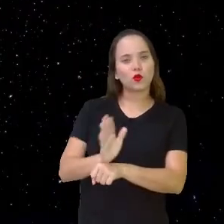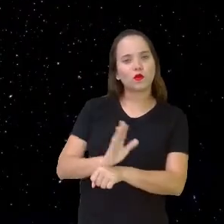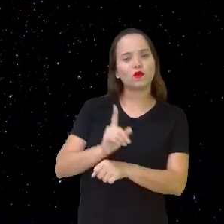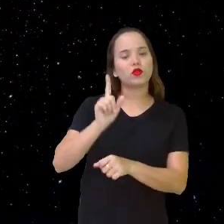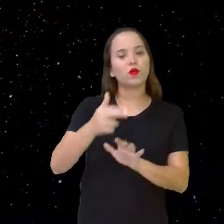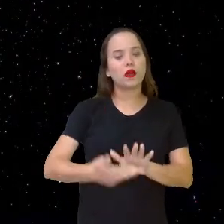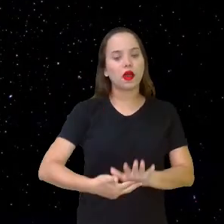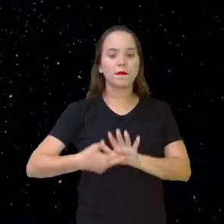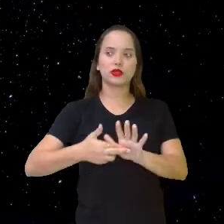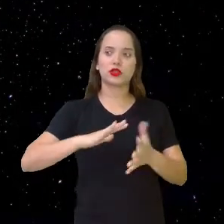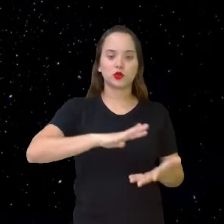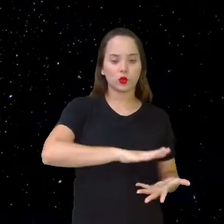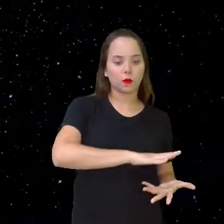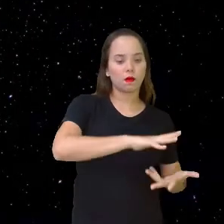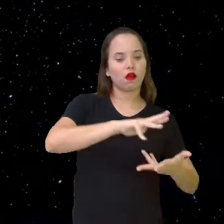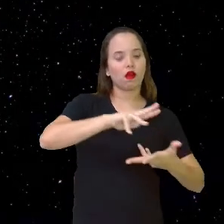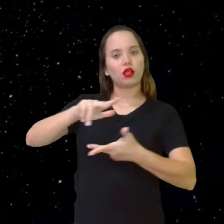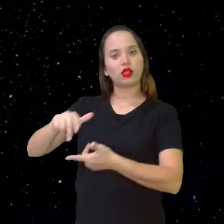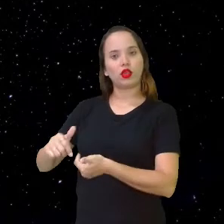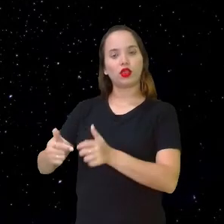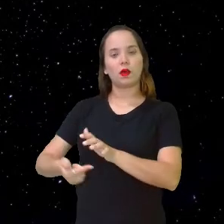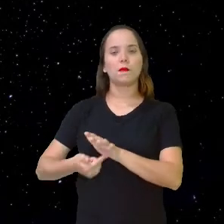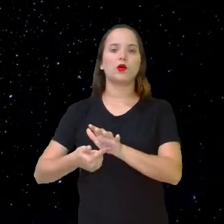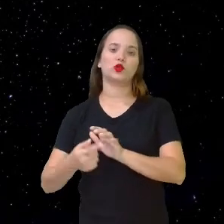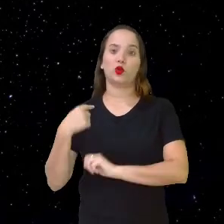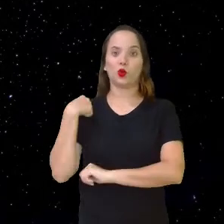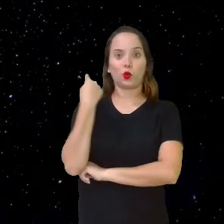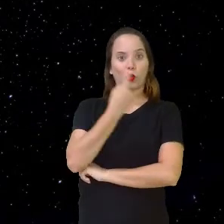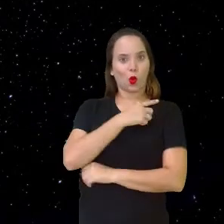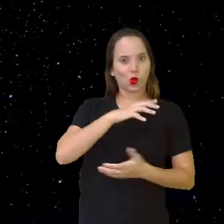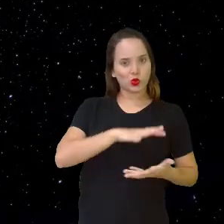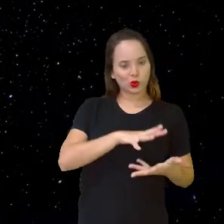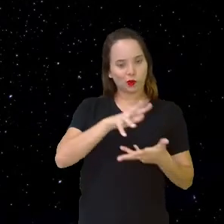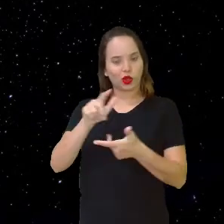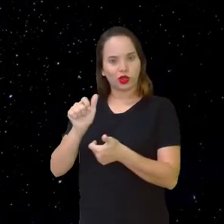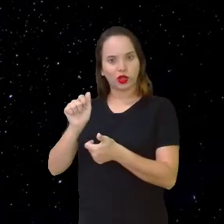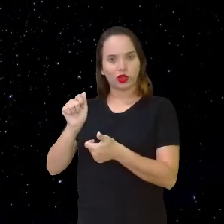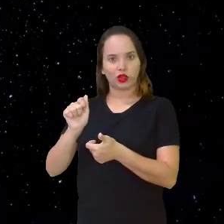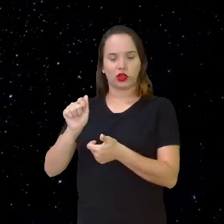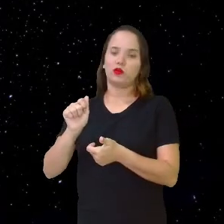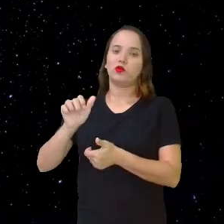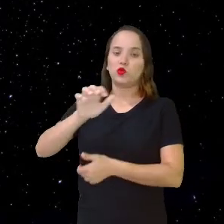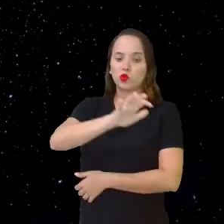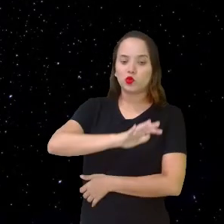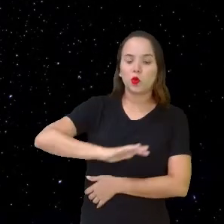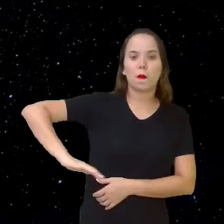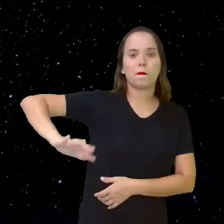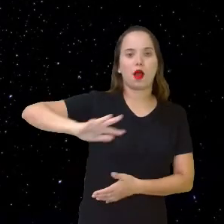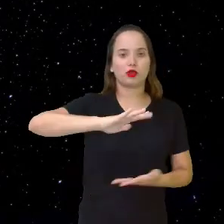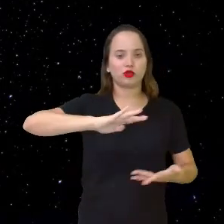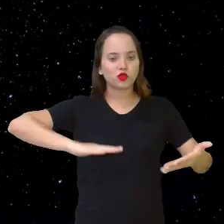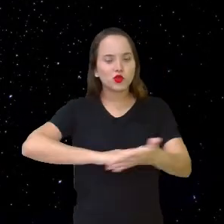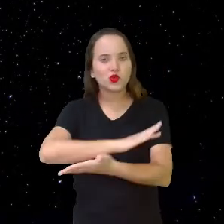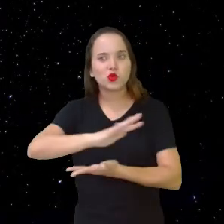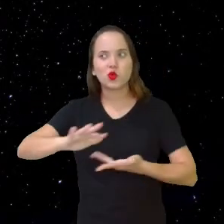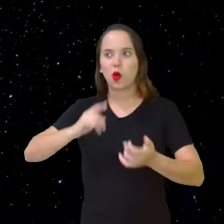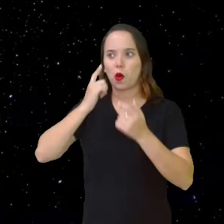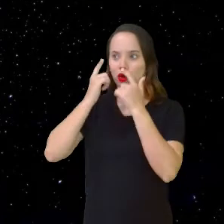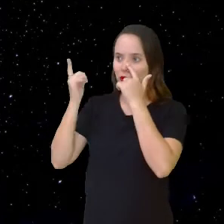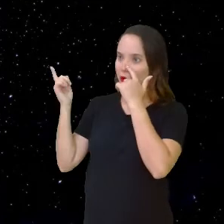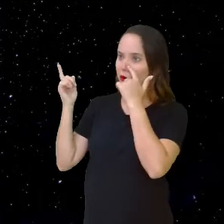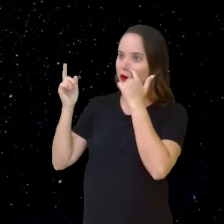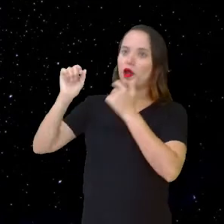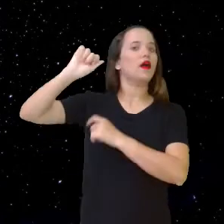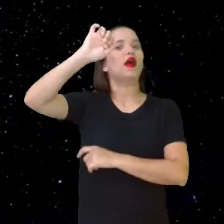planeta e mostrando o nosso planeta no universo. Nesse movimento de rotação, está aí a imagem do